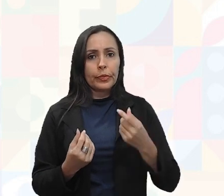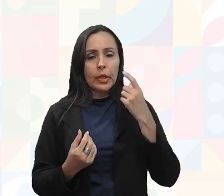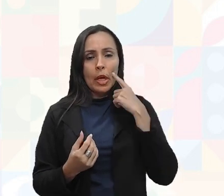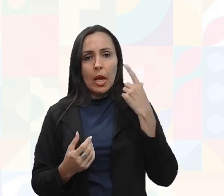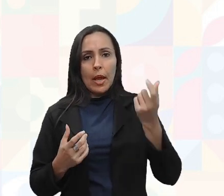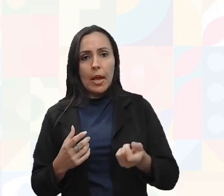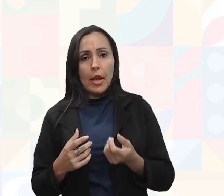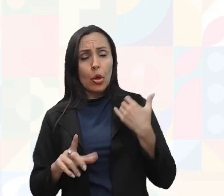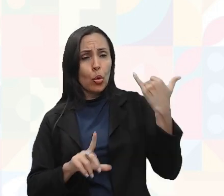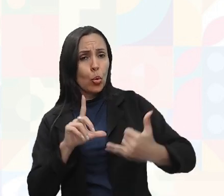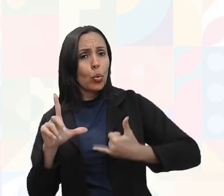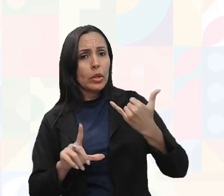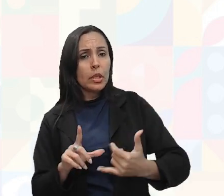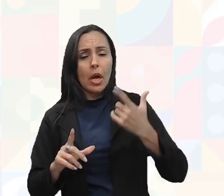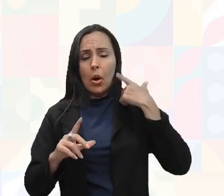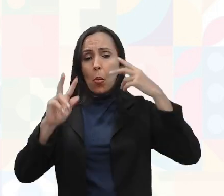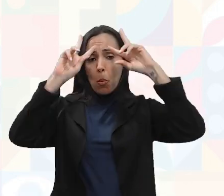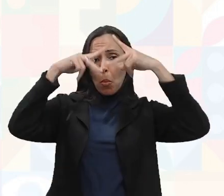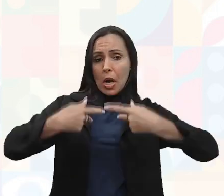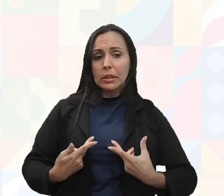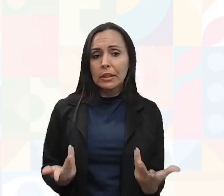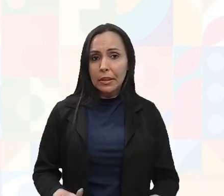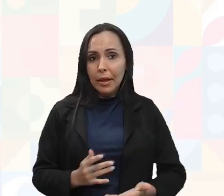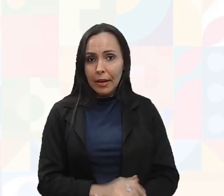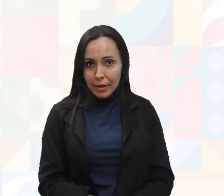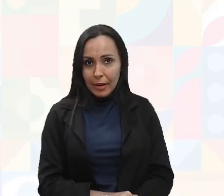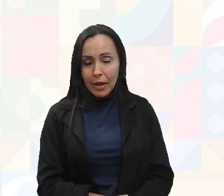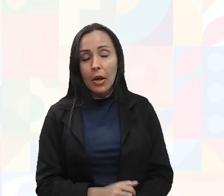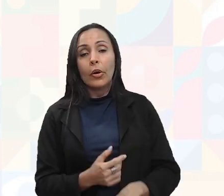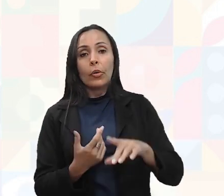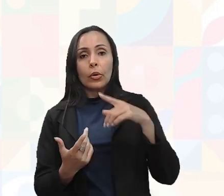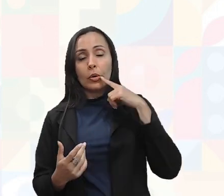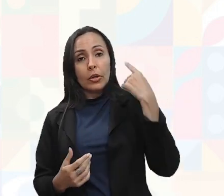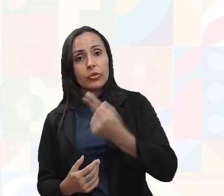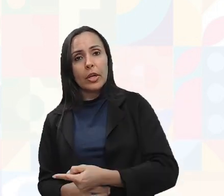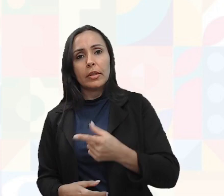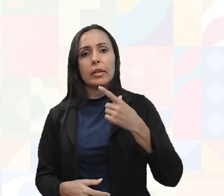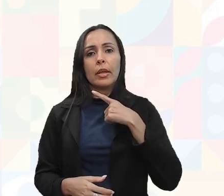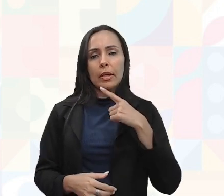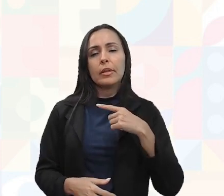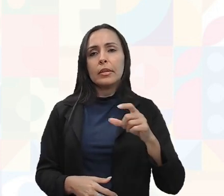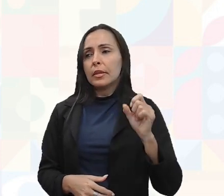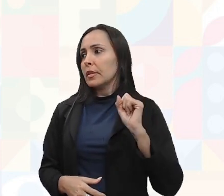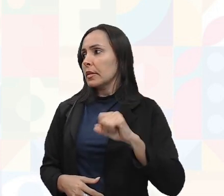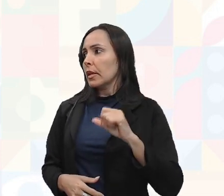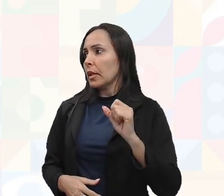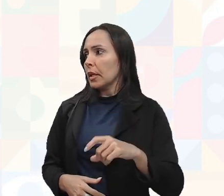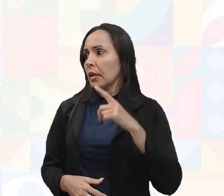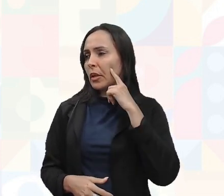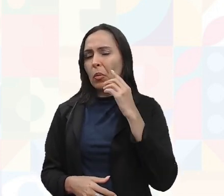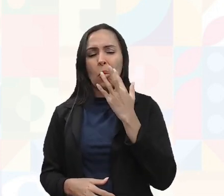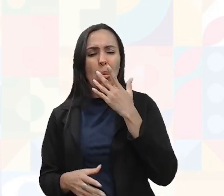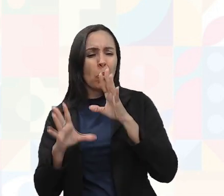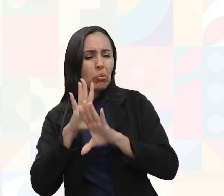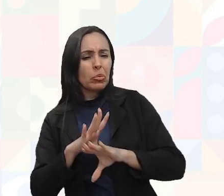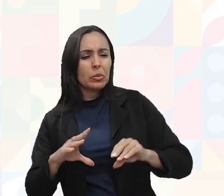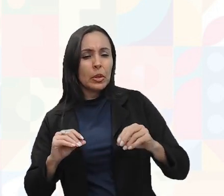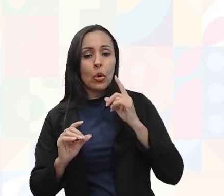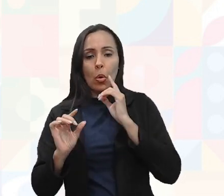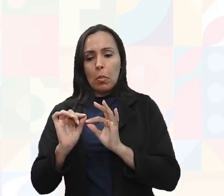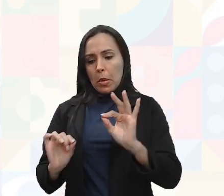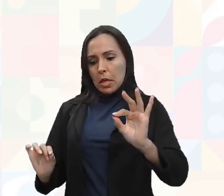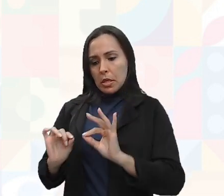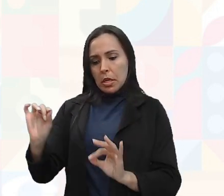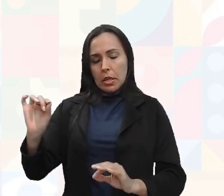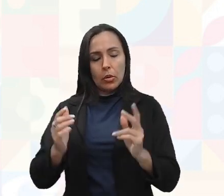mais humanizada. Quando a gente tem uma planta sem cor e apenas com medidas e o